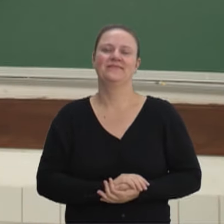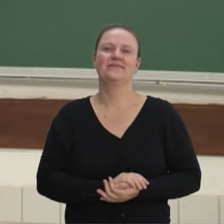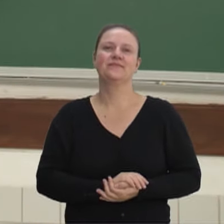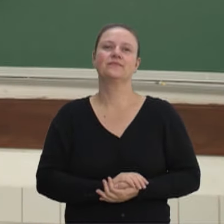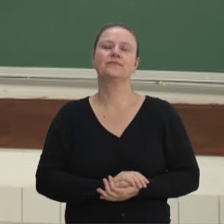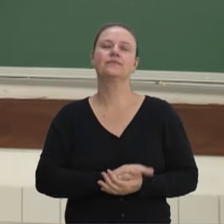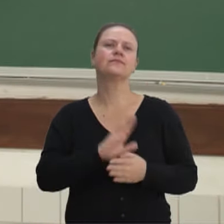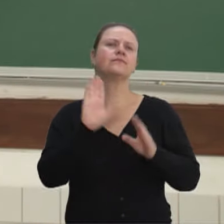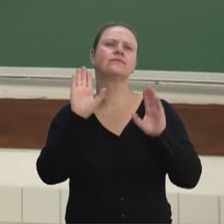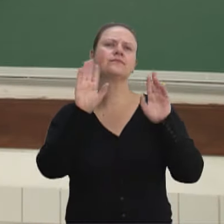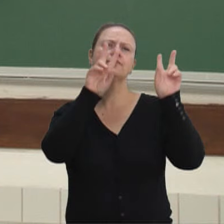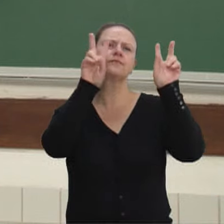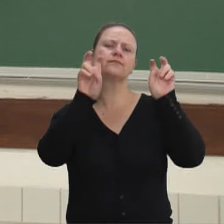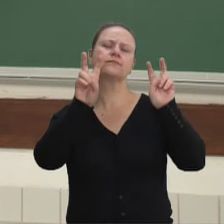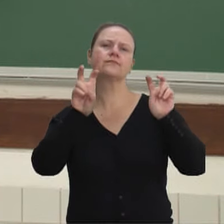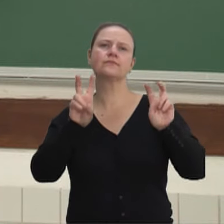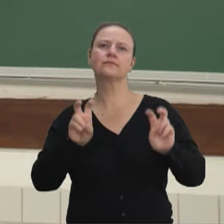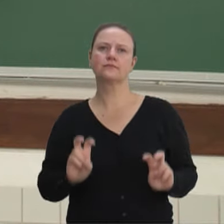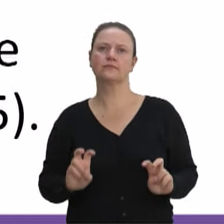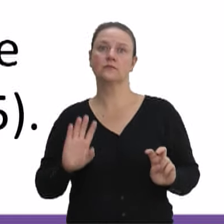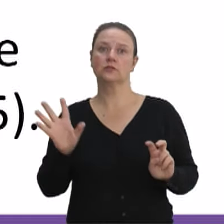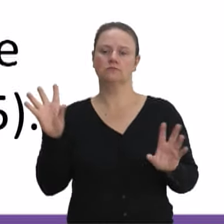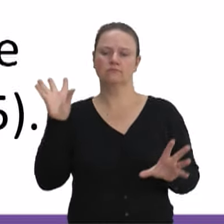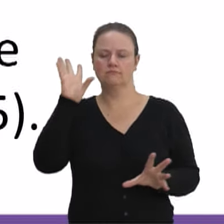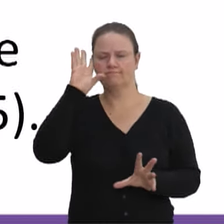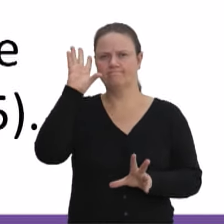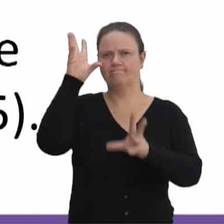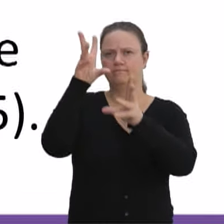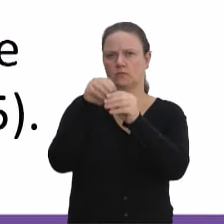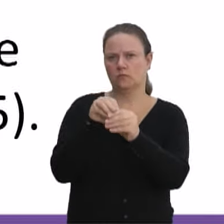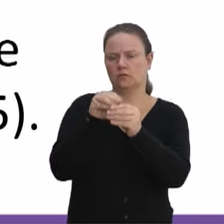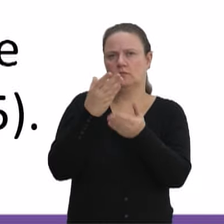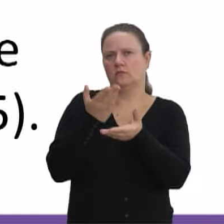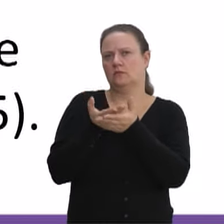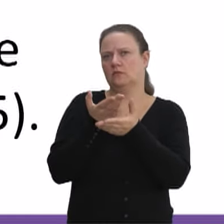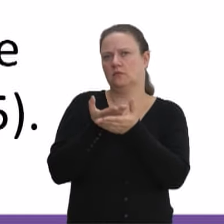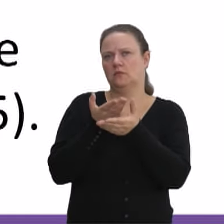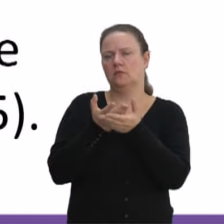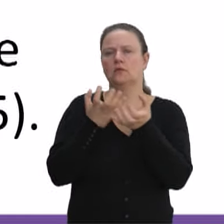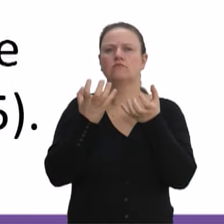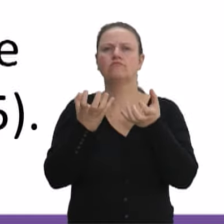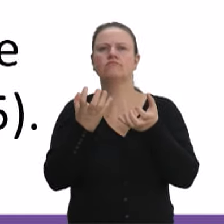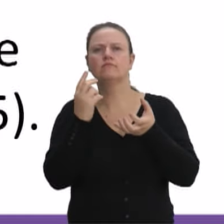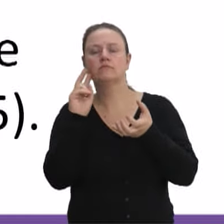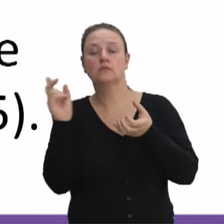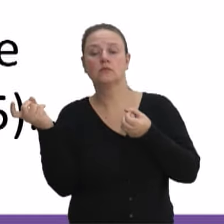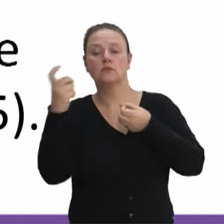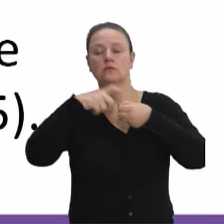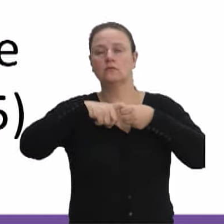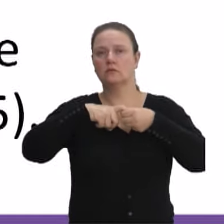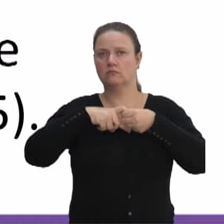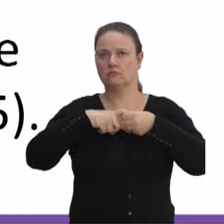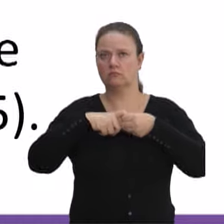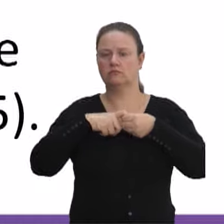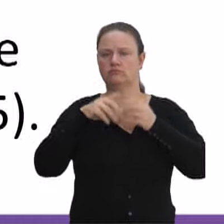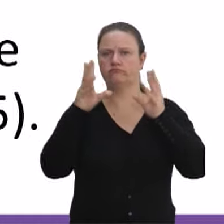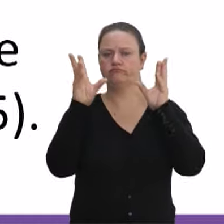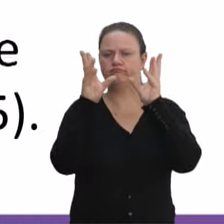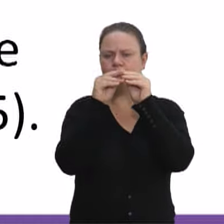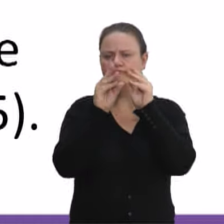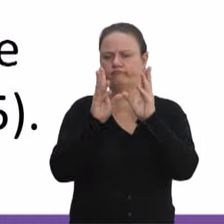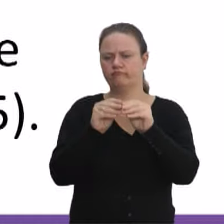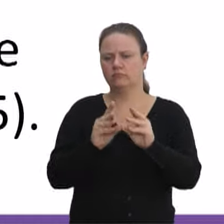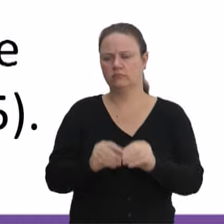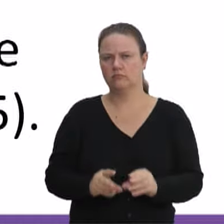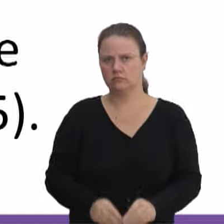Essas questões a gente já tinha dado uma revisada na aula e eu vou querer que vocês retomem, que vocês